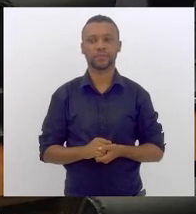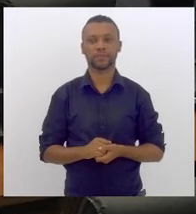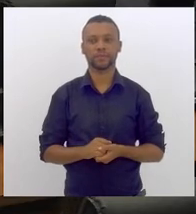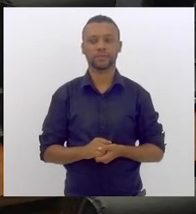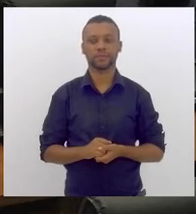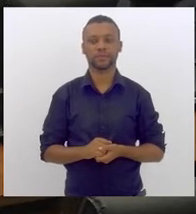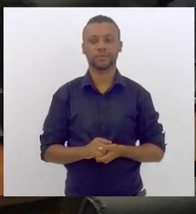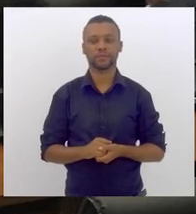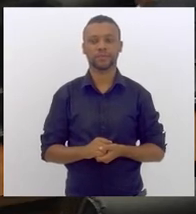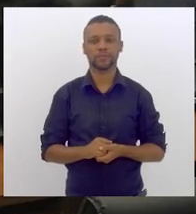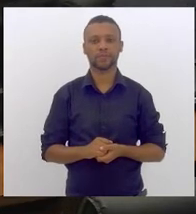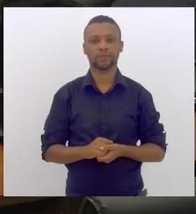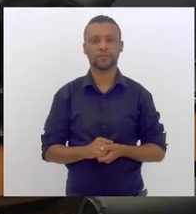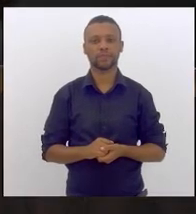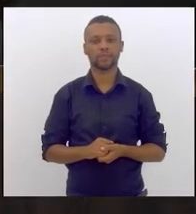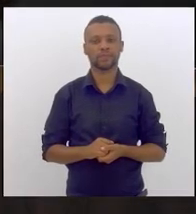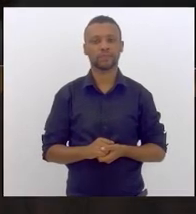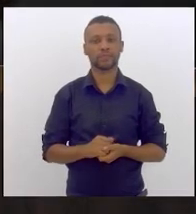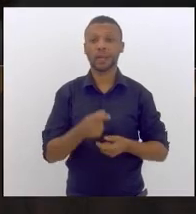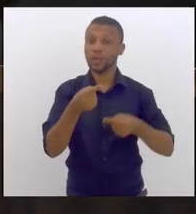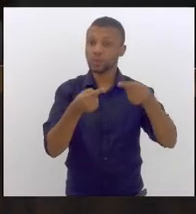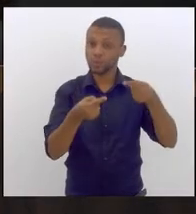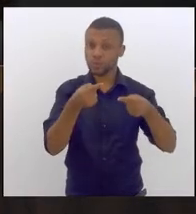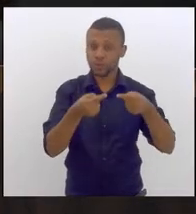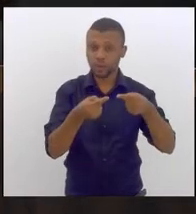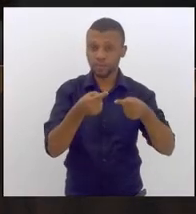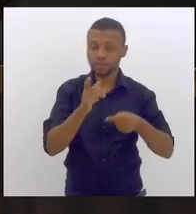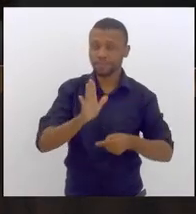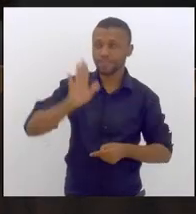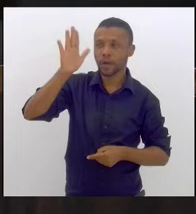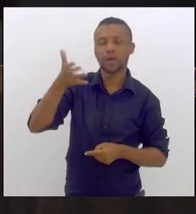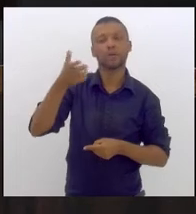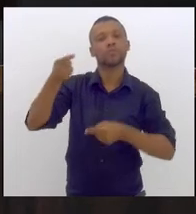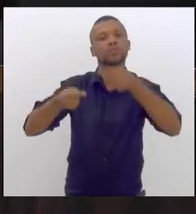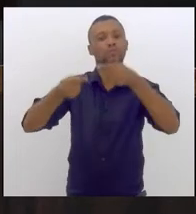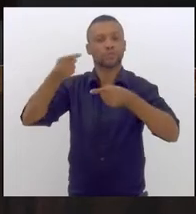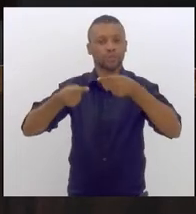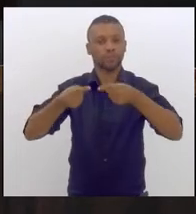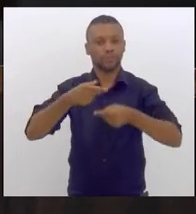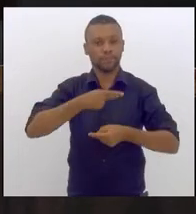Com os pareceres emitidos, em discussão... Para discutir, presidente.